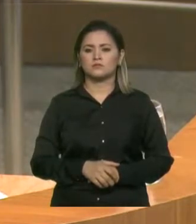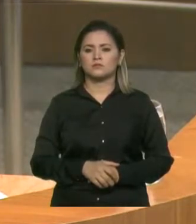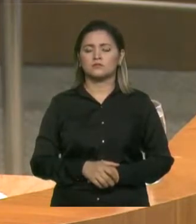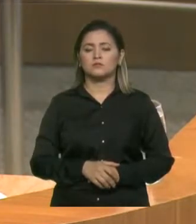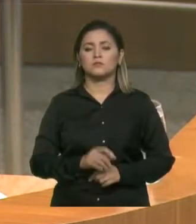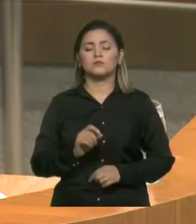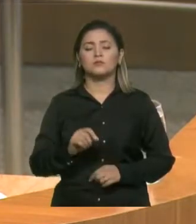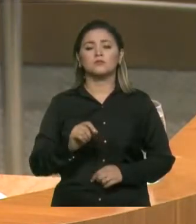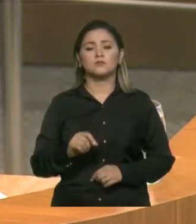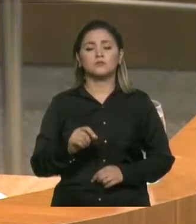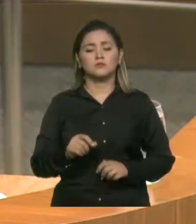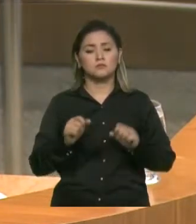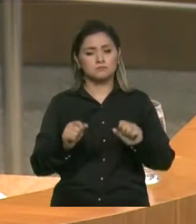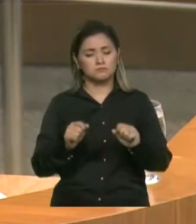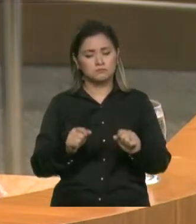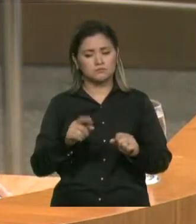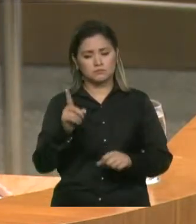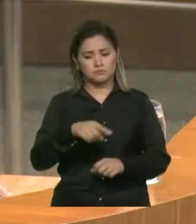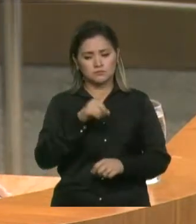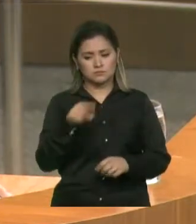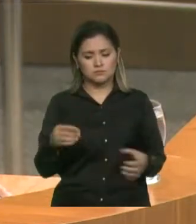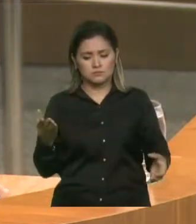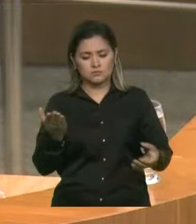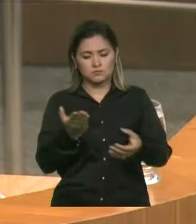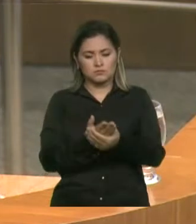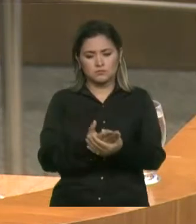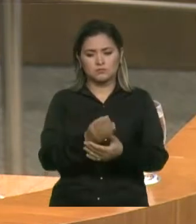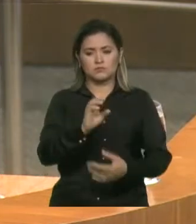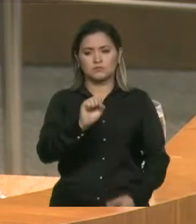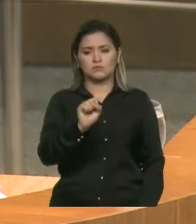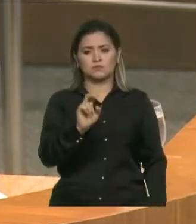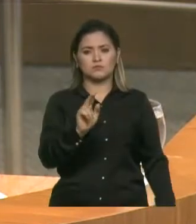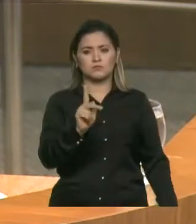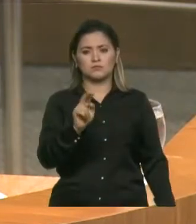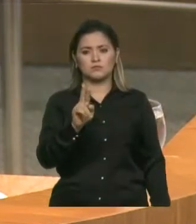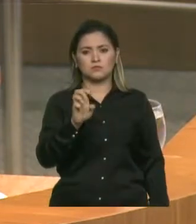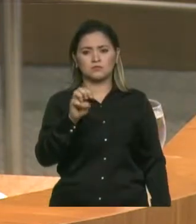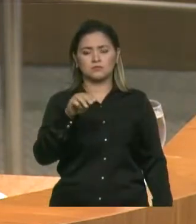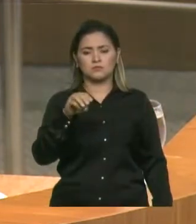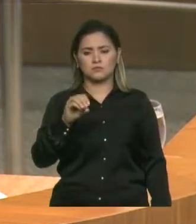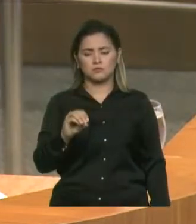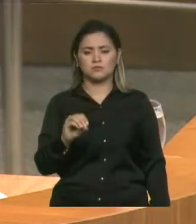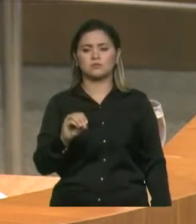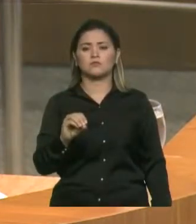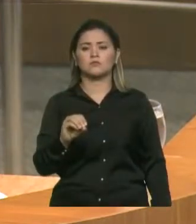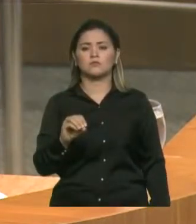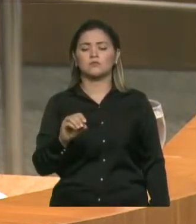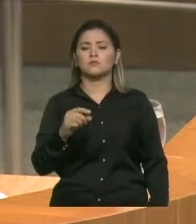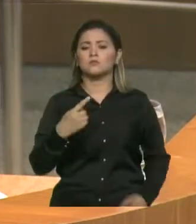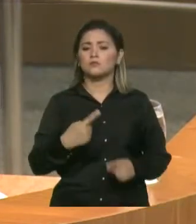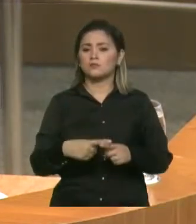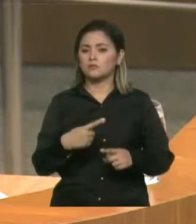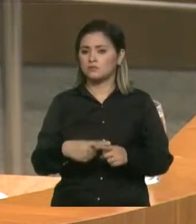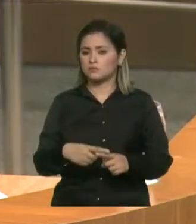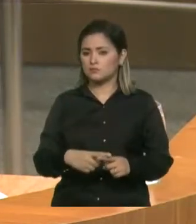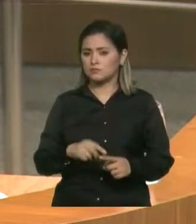no Supremo. Porque o presidente Lula não cometeu crime, foi um condenado